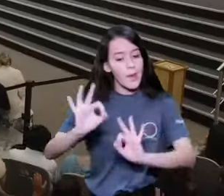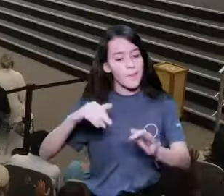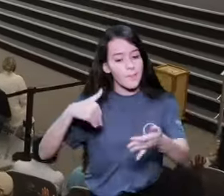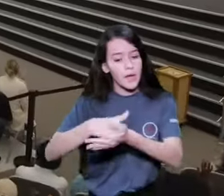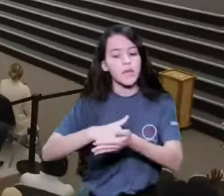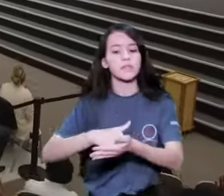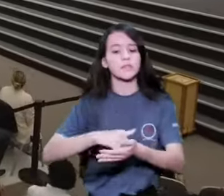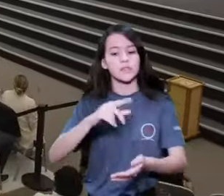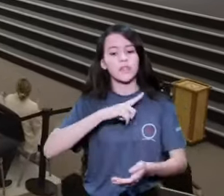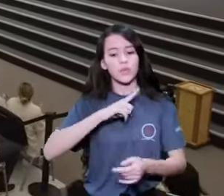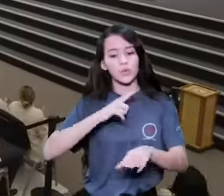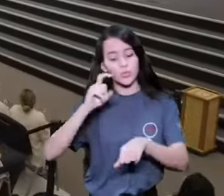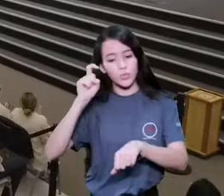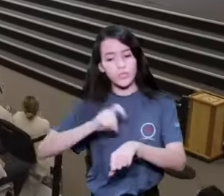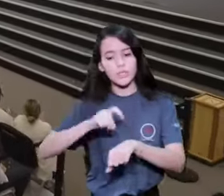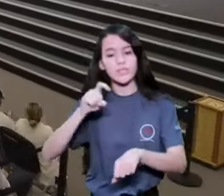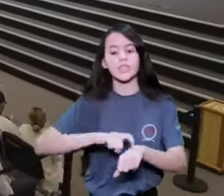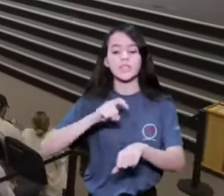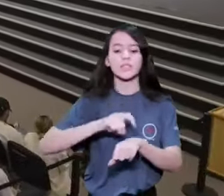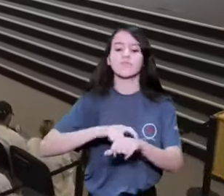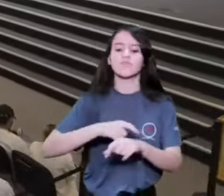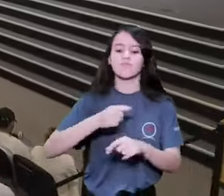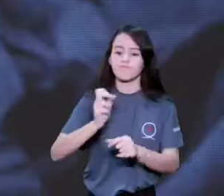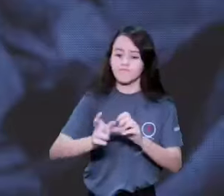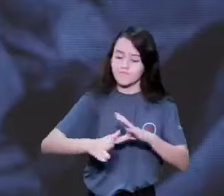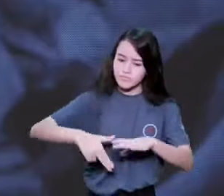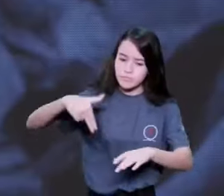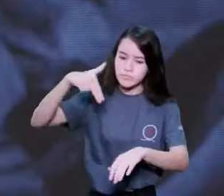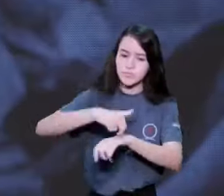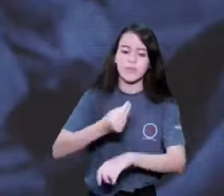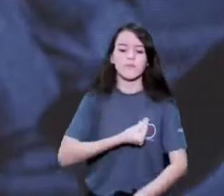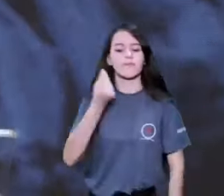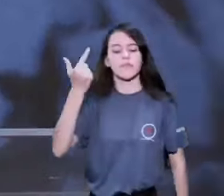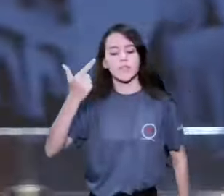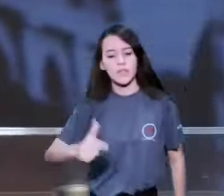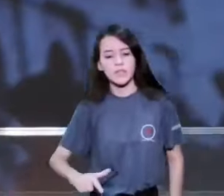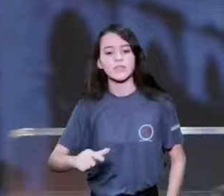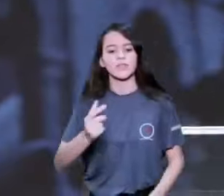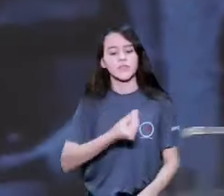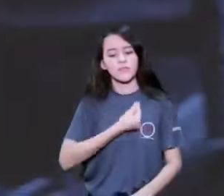um tempo de ressurreição